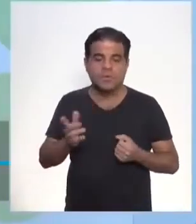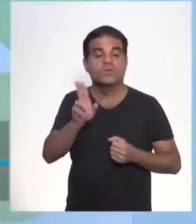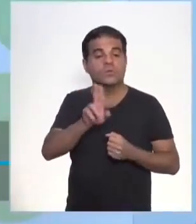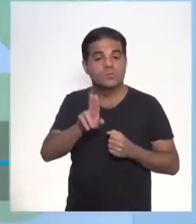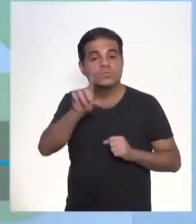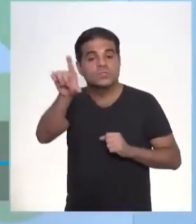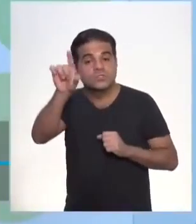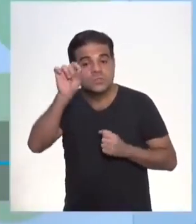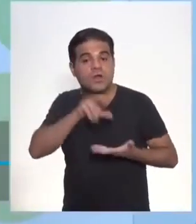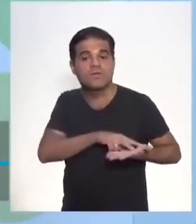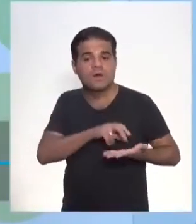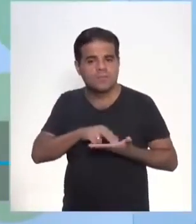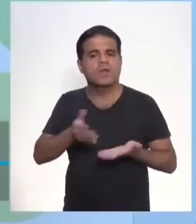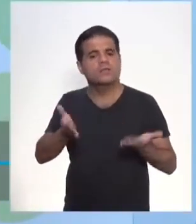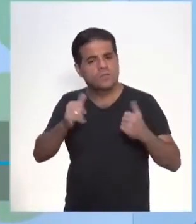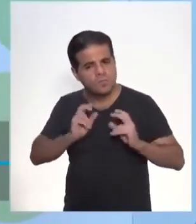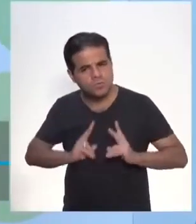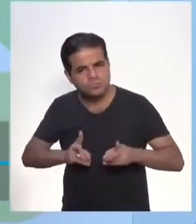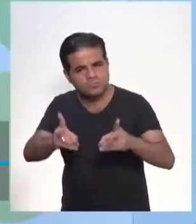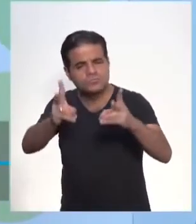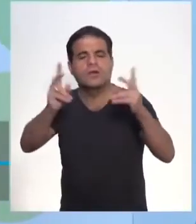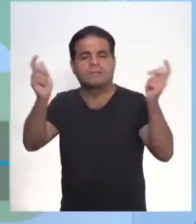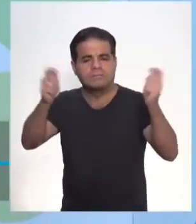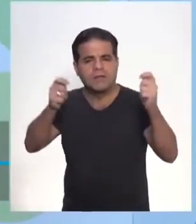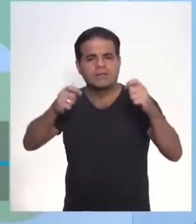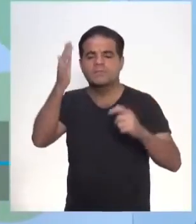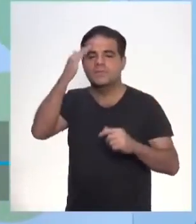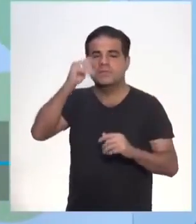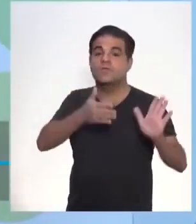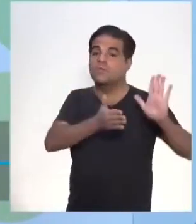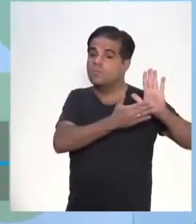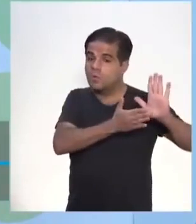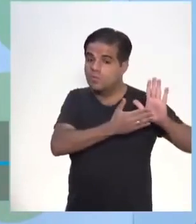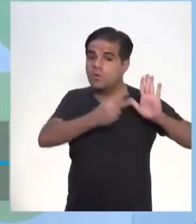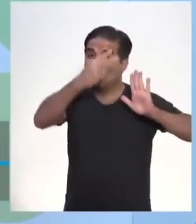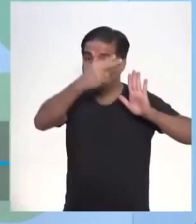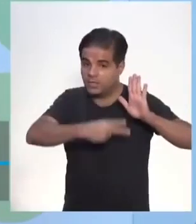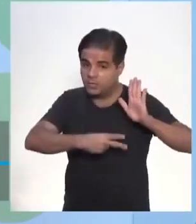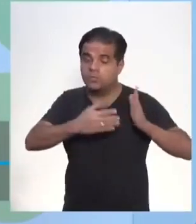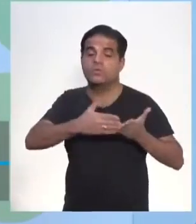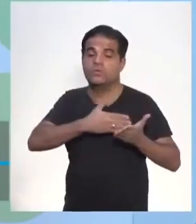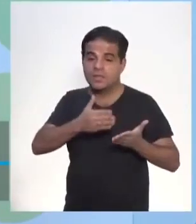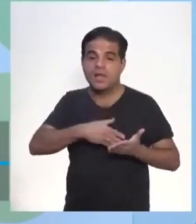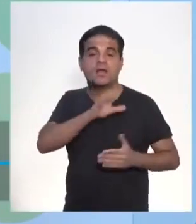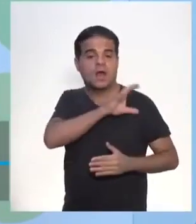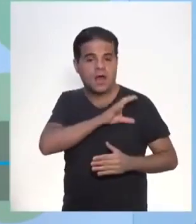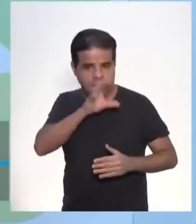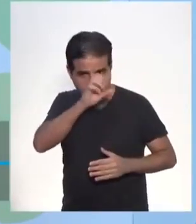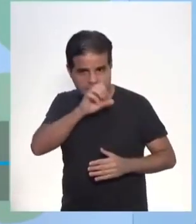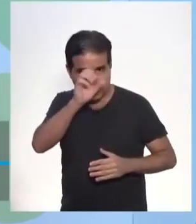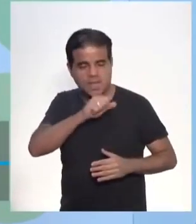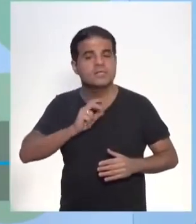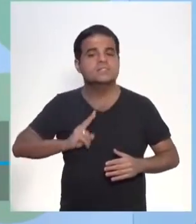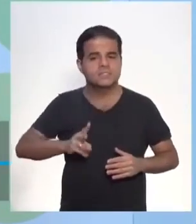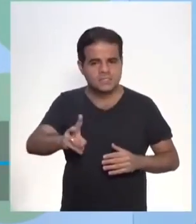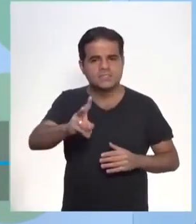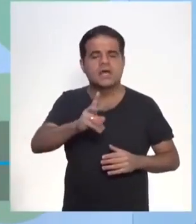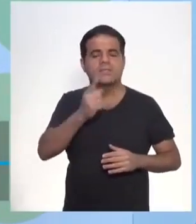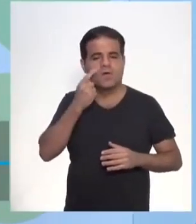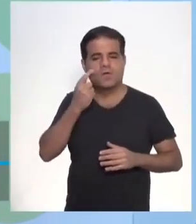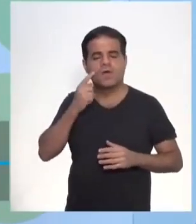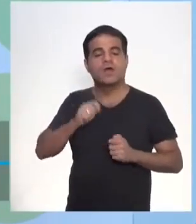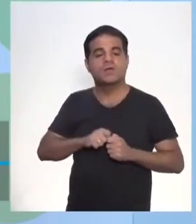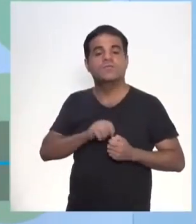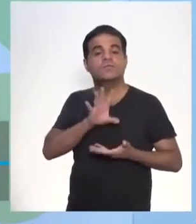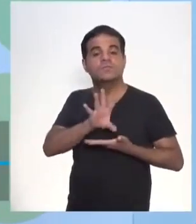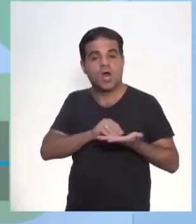uso da escolha vocabular. Então, vamos continuar que a gente vai entender isso. Eu vou propor uma leitura que é do caderno Aprender Sempre, tá? Vocês vão ver aí que eu fiz até